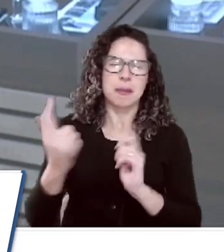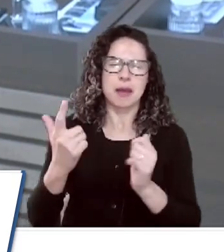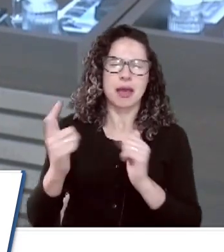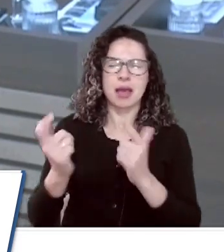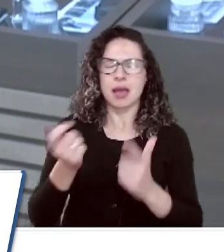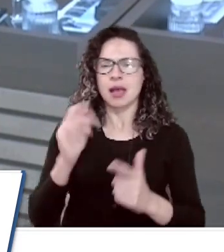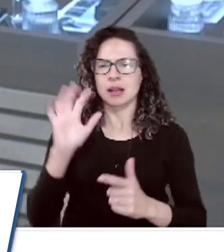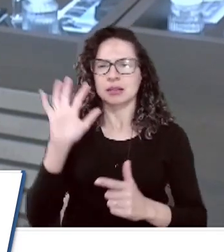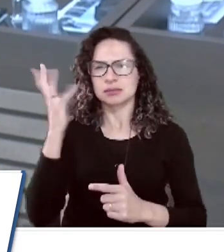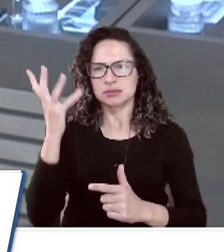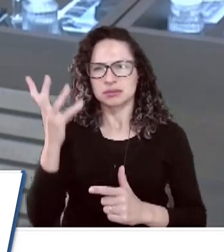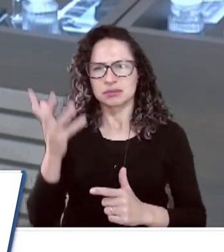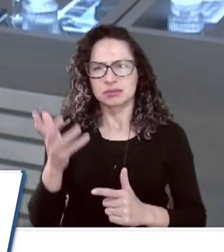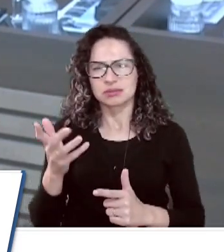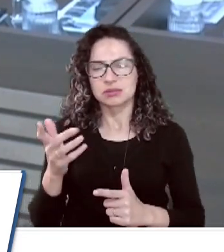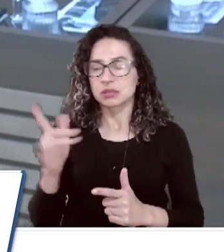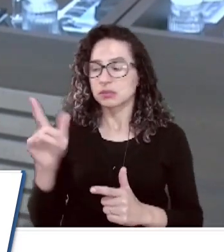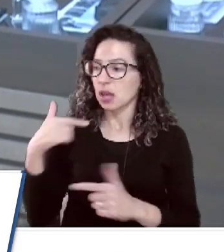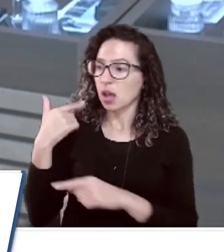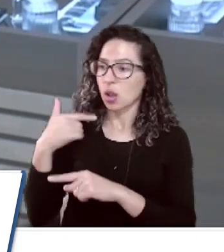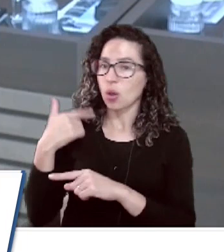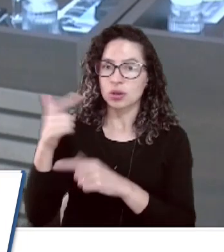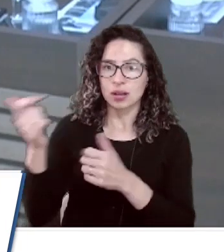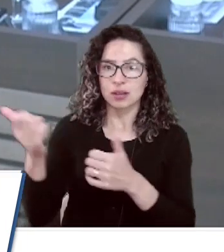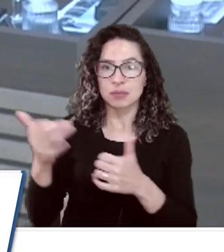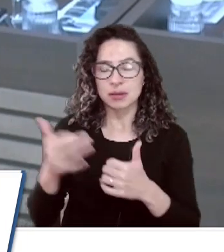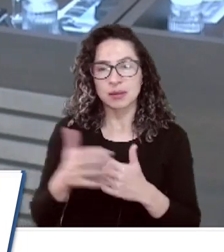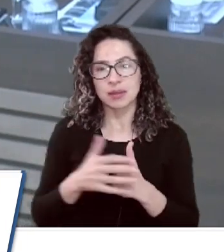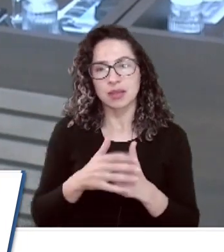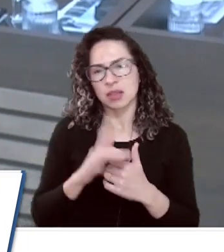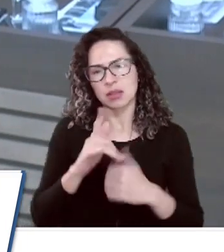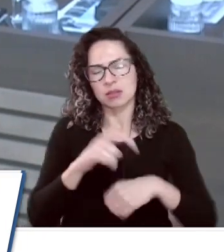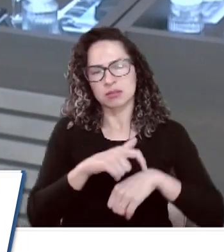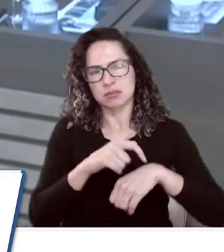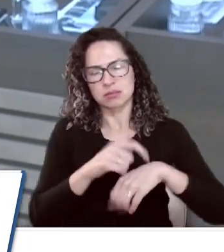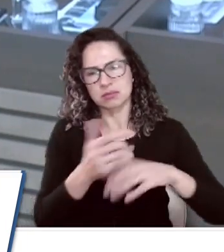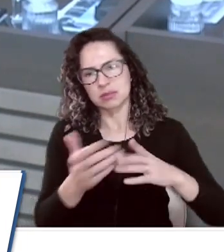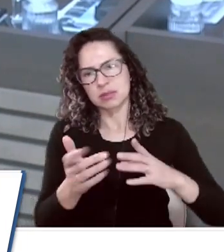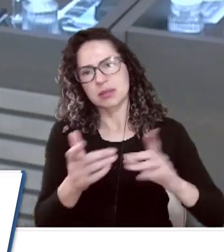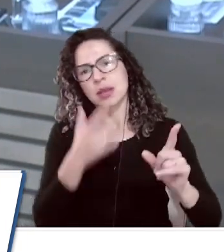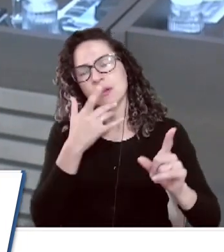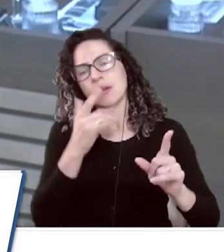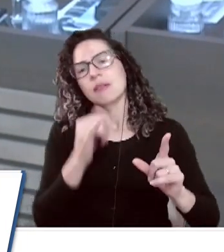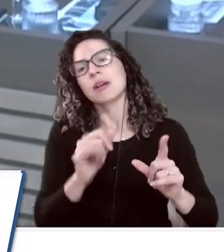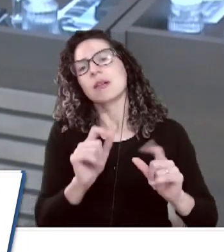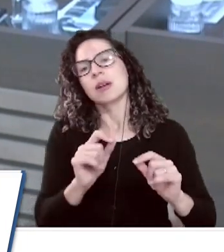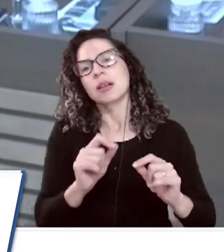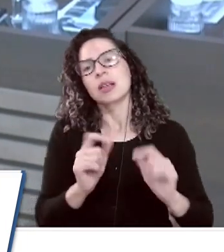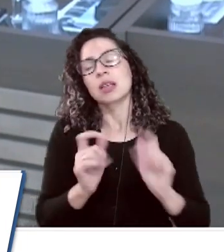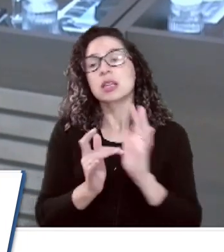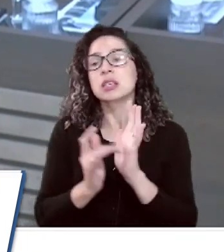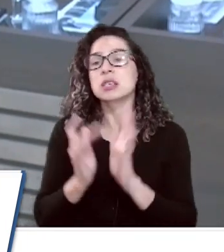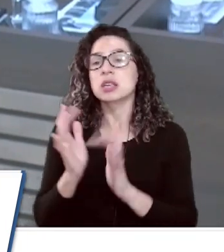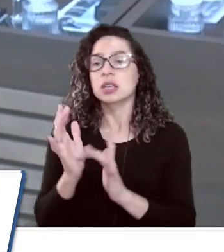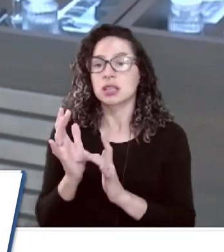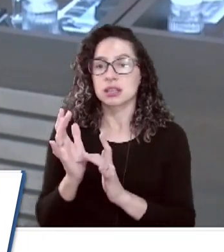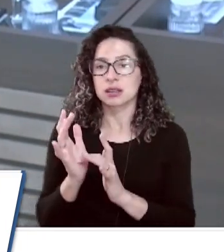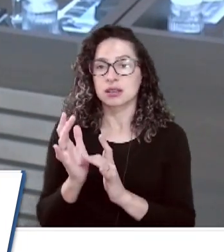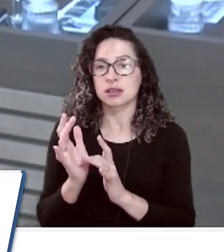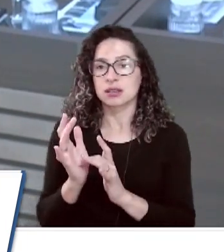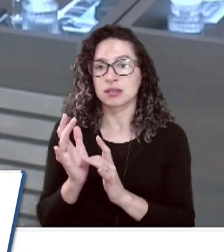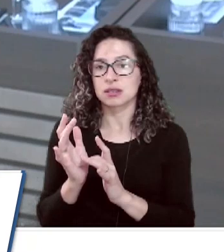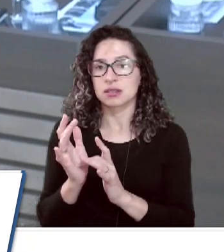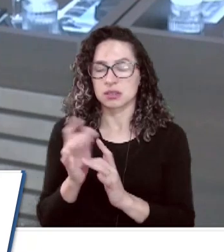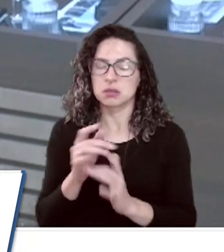leva, e quando a Lurdinha estava acabando de falar, eu não quis tirar o tempo dela, mas eu dizer assim, ó, Jesus, para quem